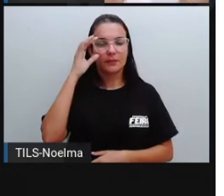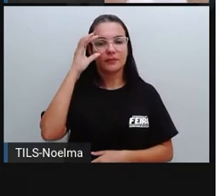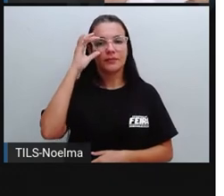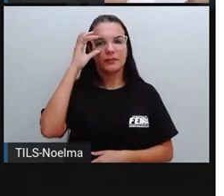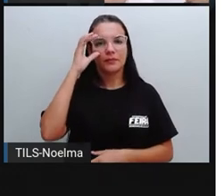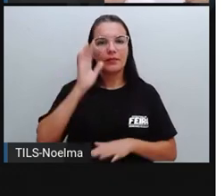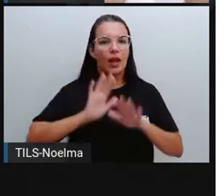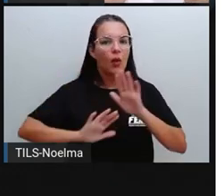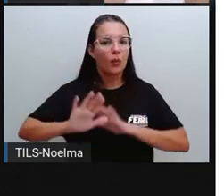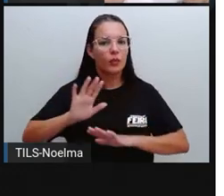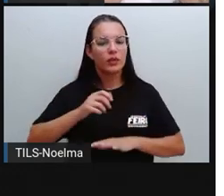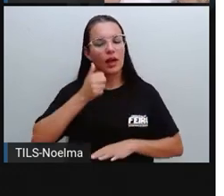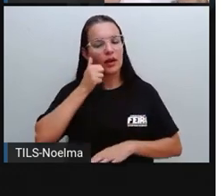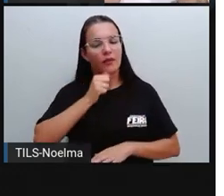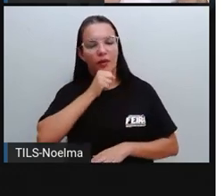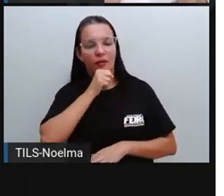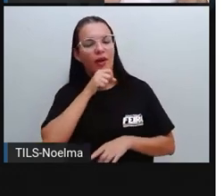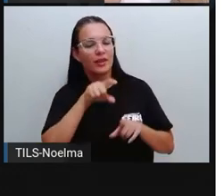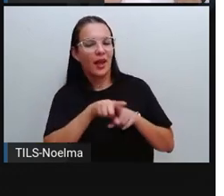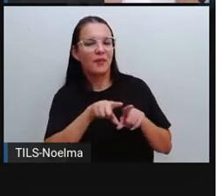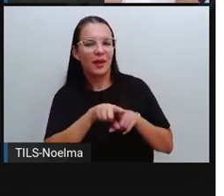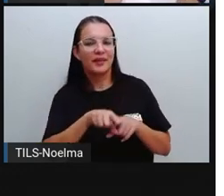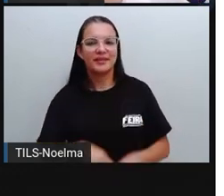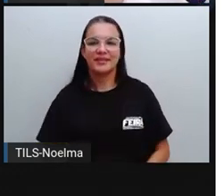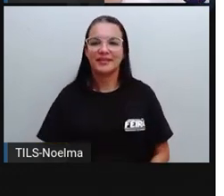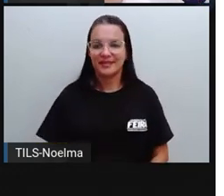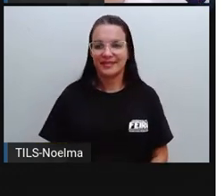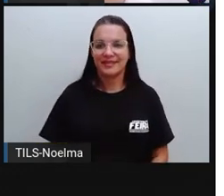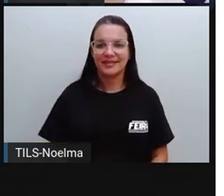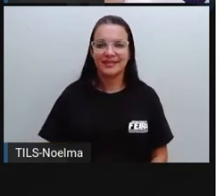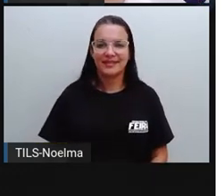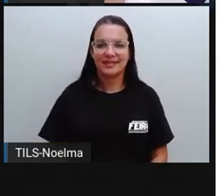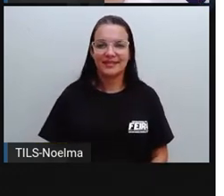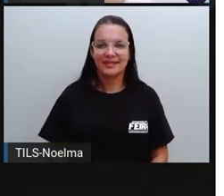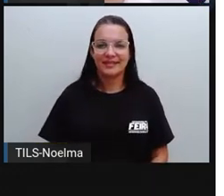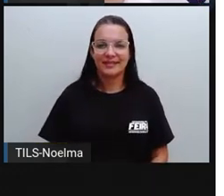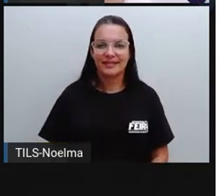cuida da avó dele, que é idosa, tá bom?